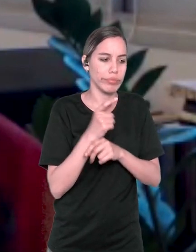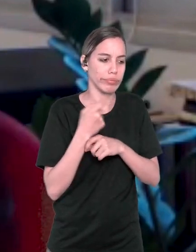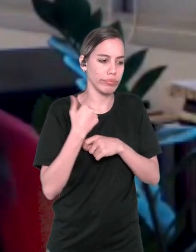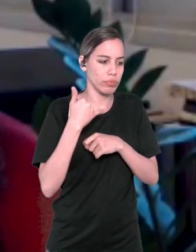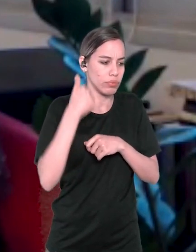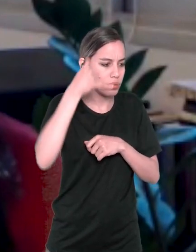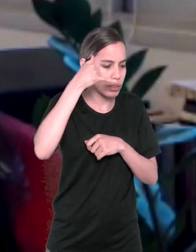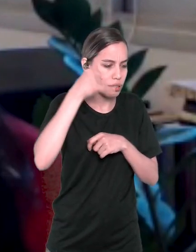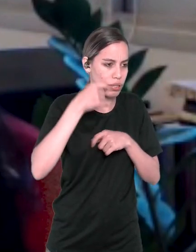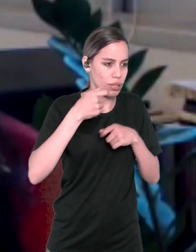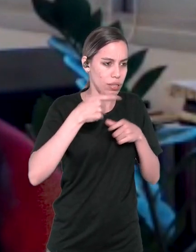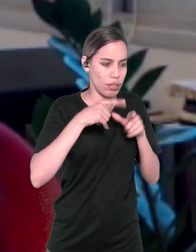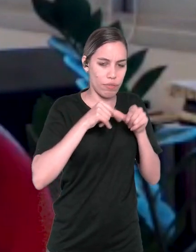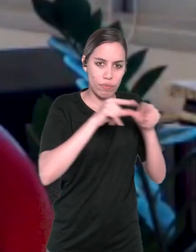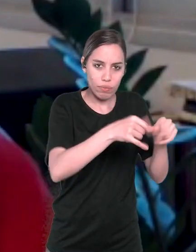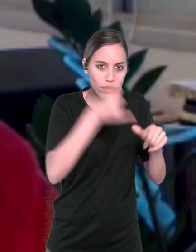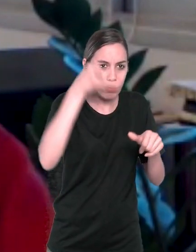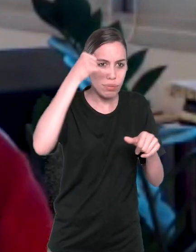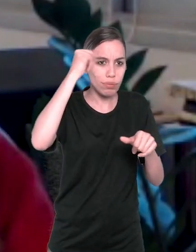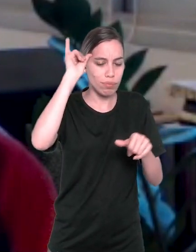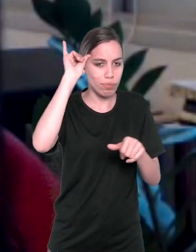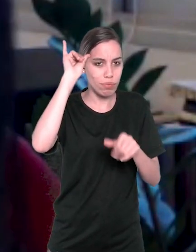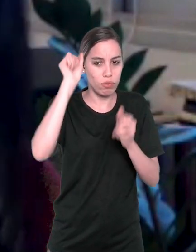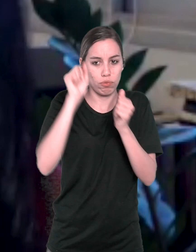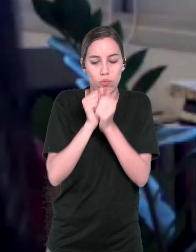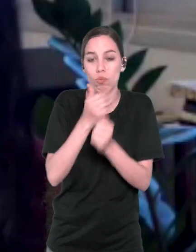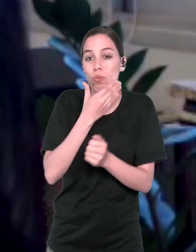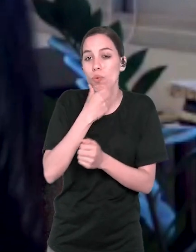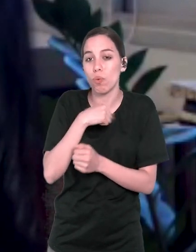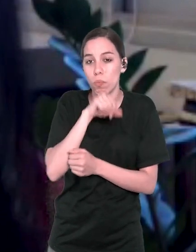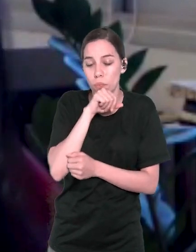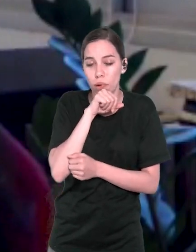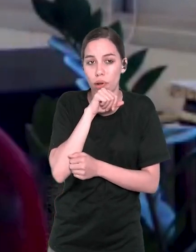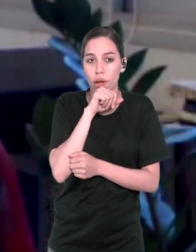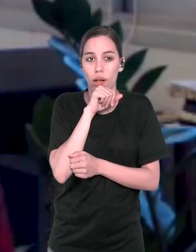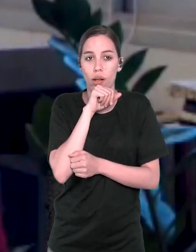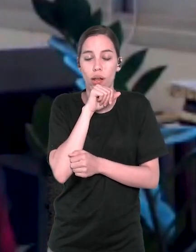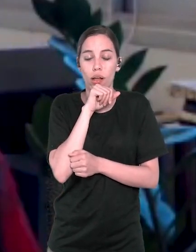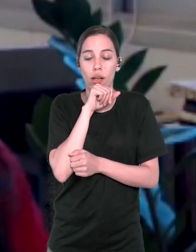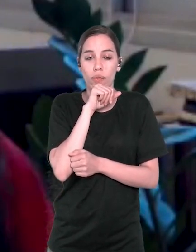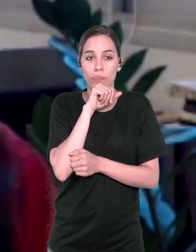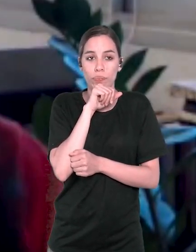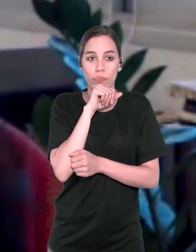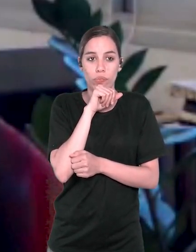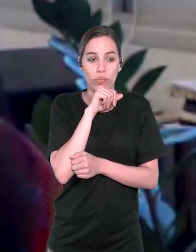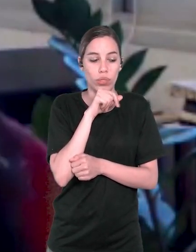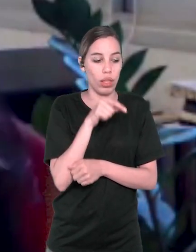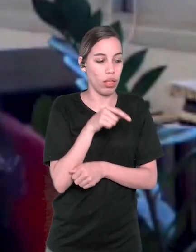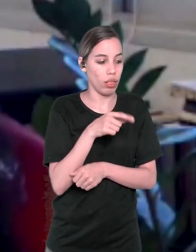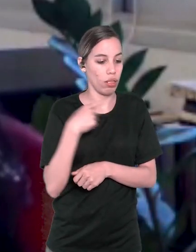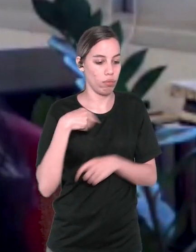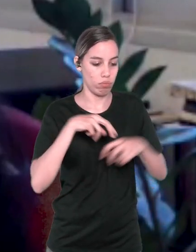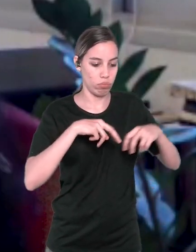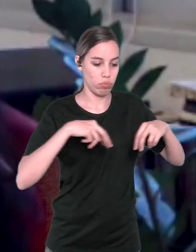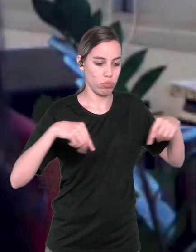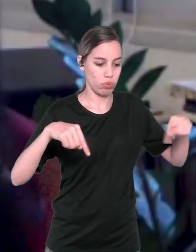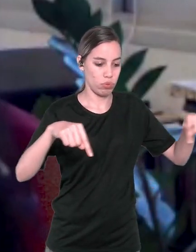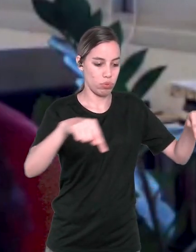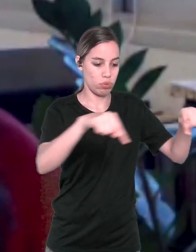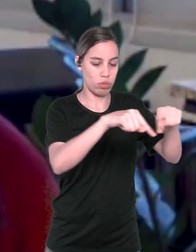pai para a roça, não é? Eu ficava entre uh, as vacas,